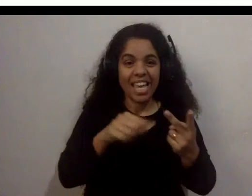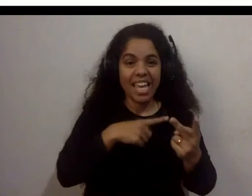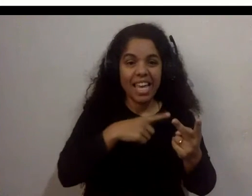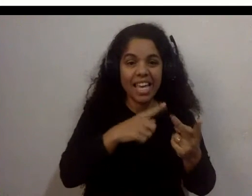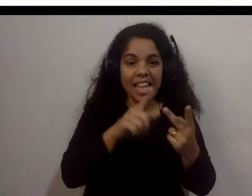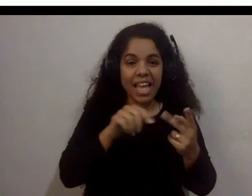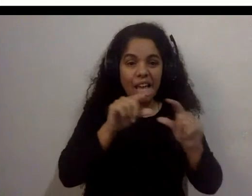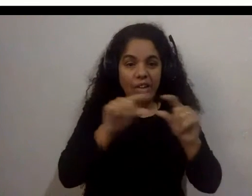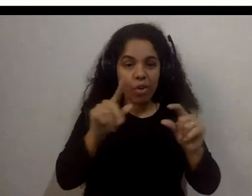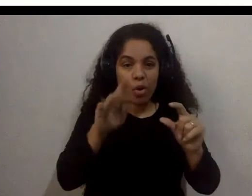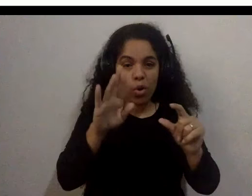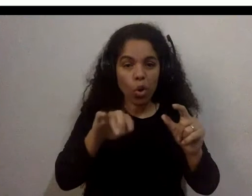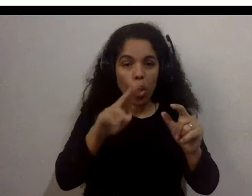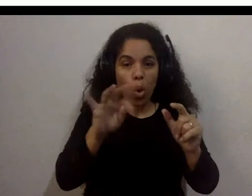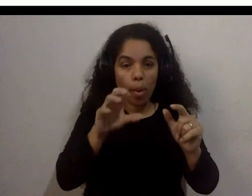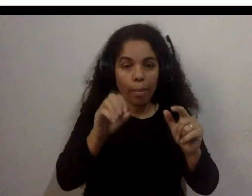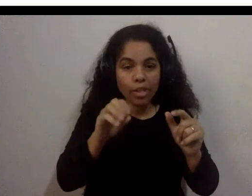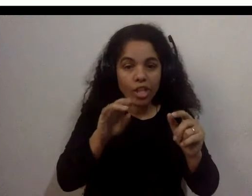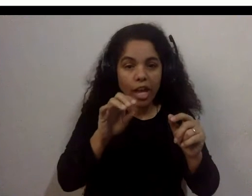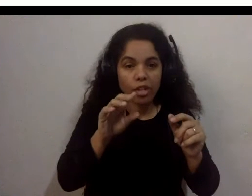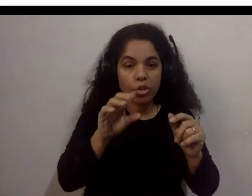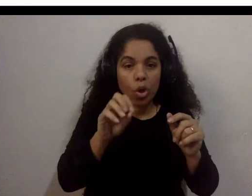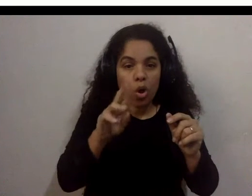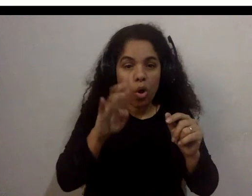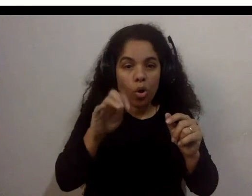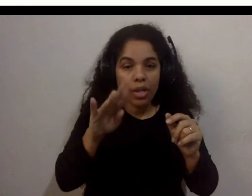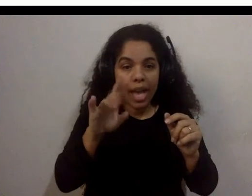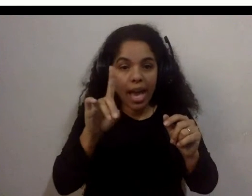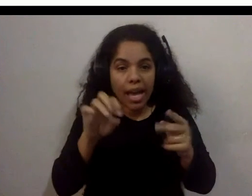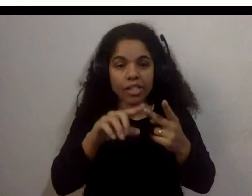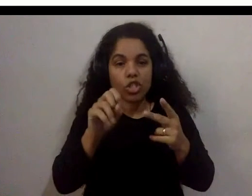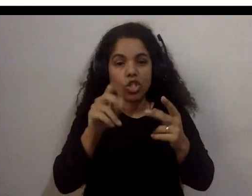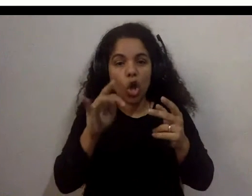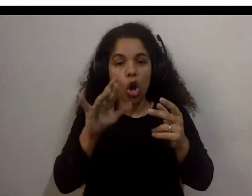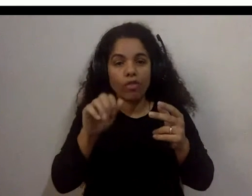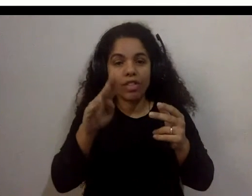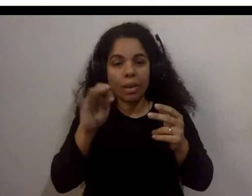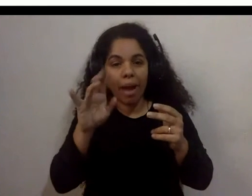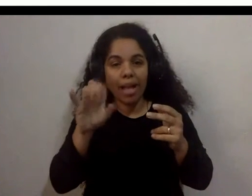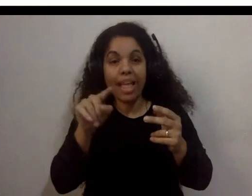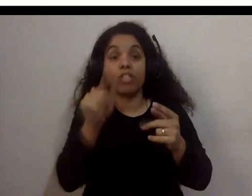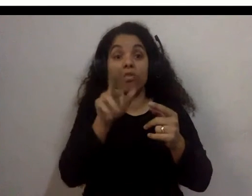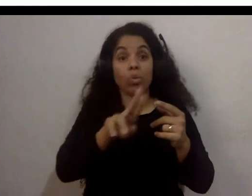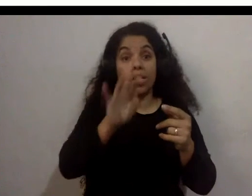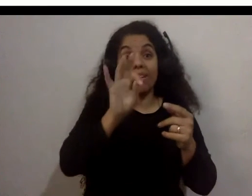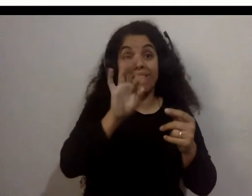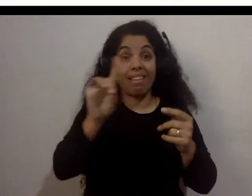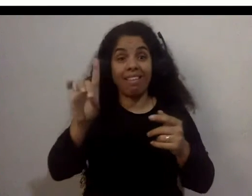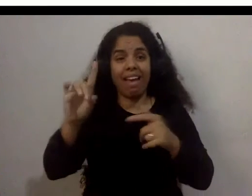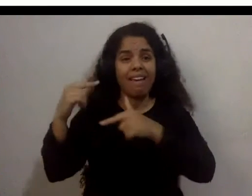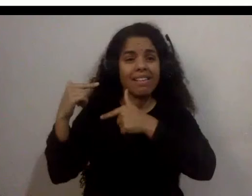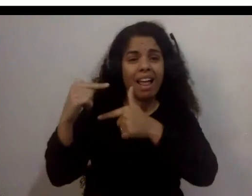Object-Oriented Software Guided by Test, que ao longo do processo de desenvolver usando o TDD tradicional, eles tinham